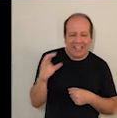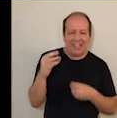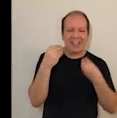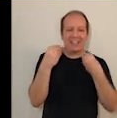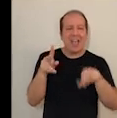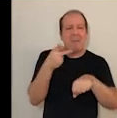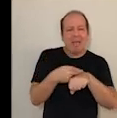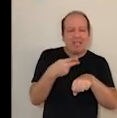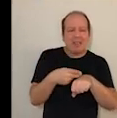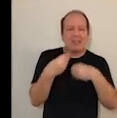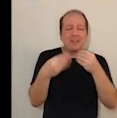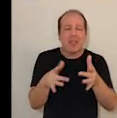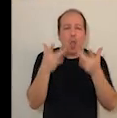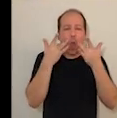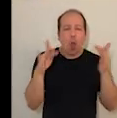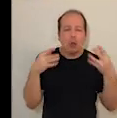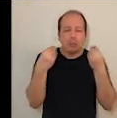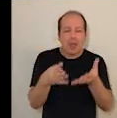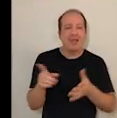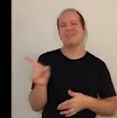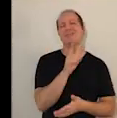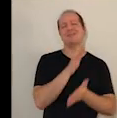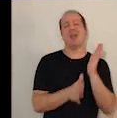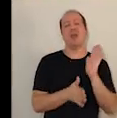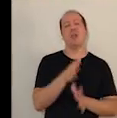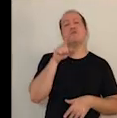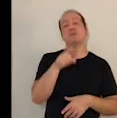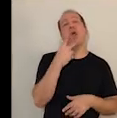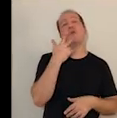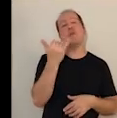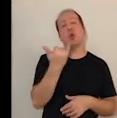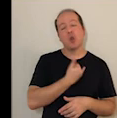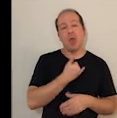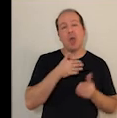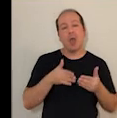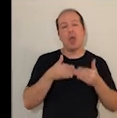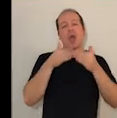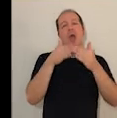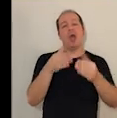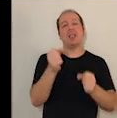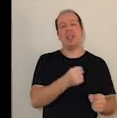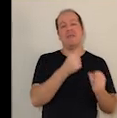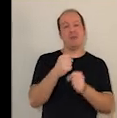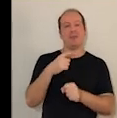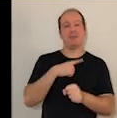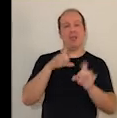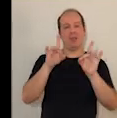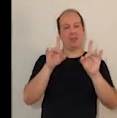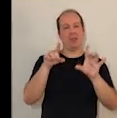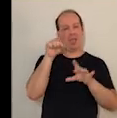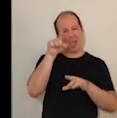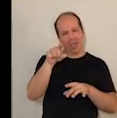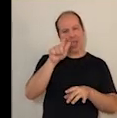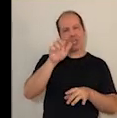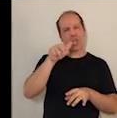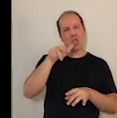juntos, você não pode recusar. Nenhum só sequim, nem uma só pedrinha, nem uma só perolazinha. O senhor mesmo me disse